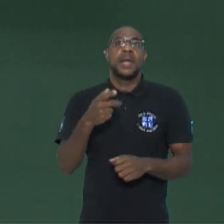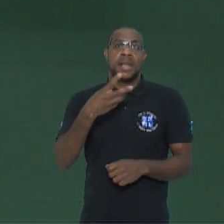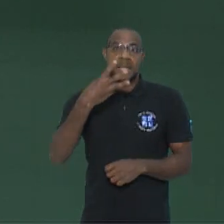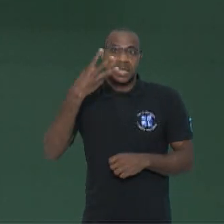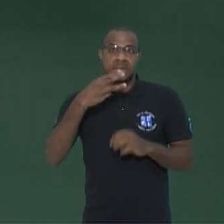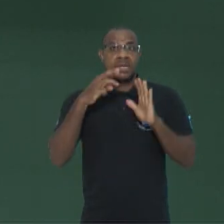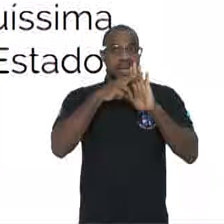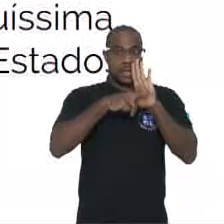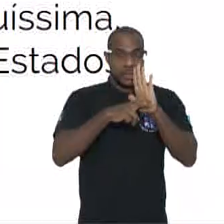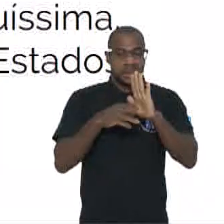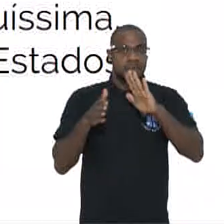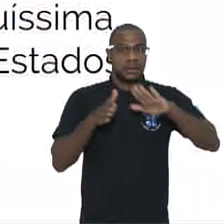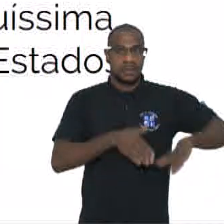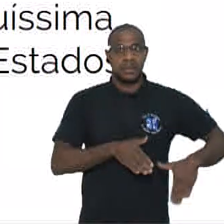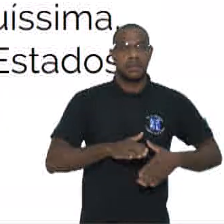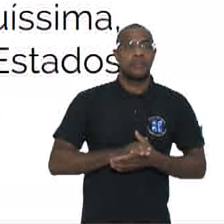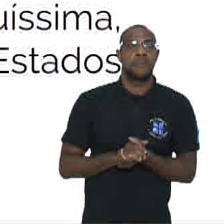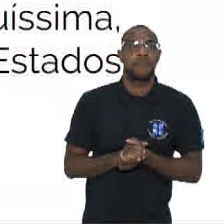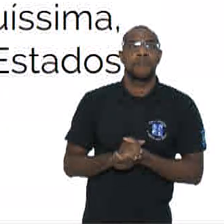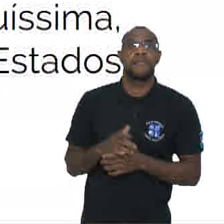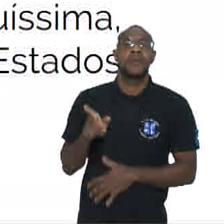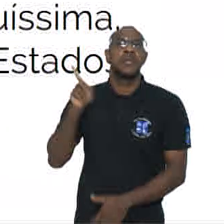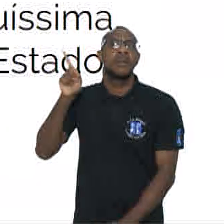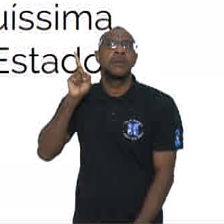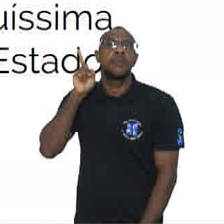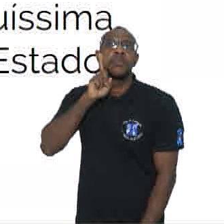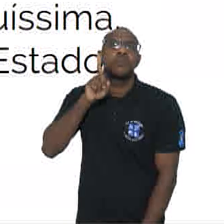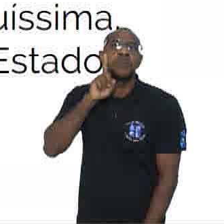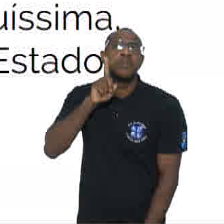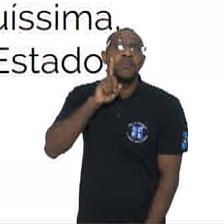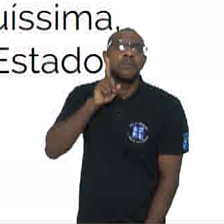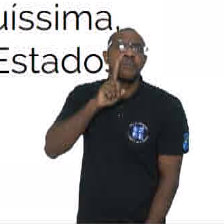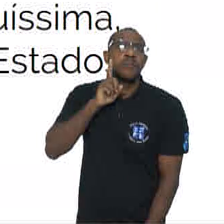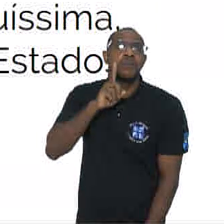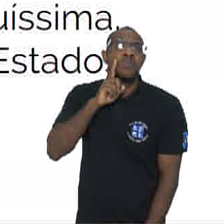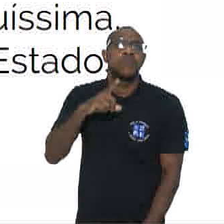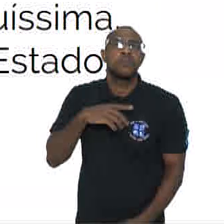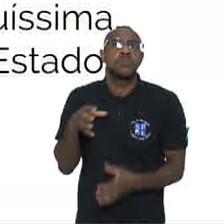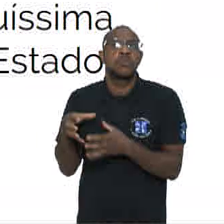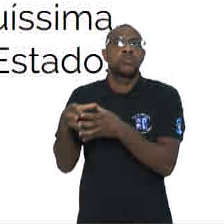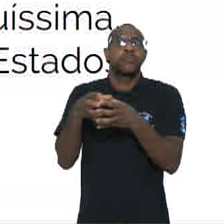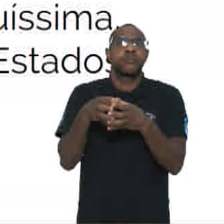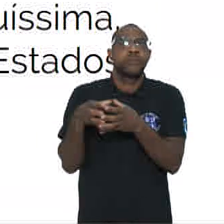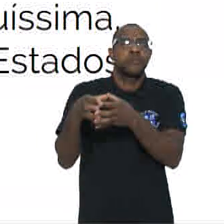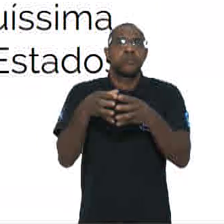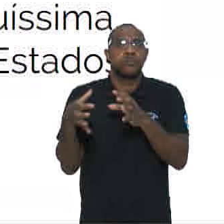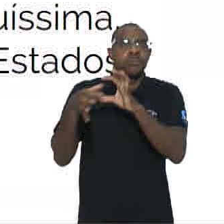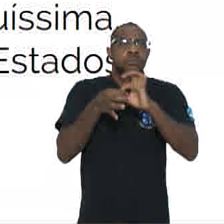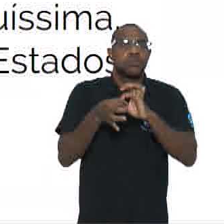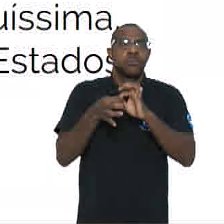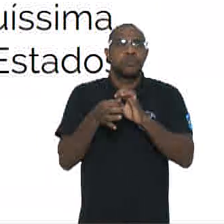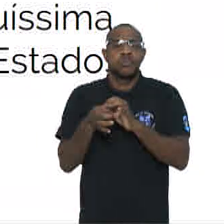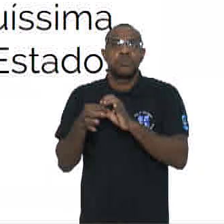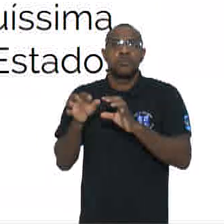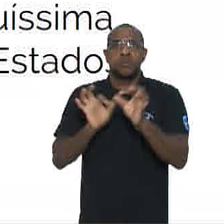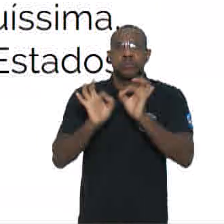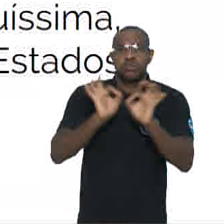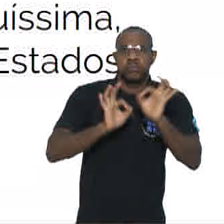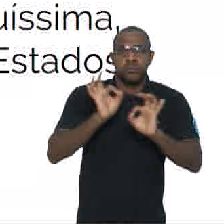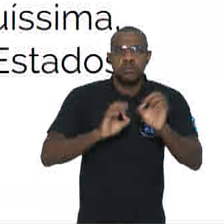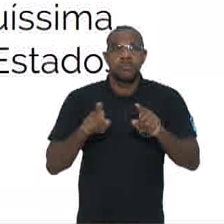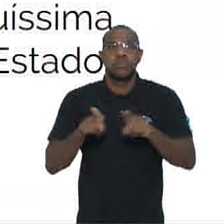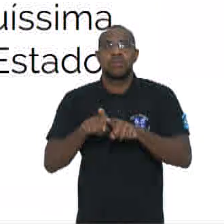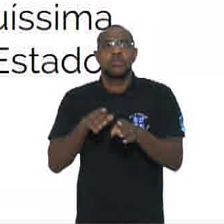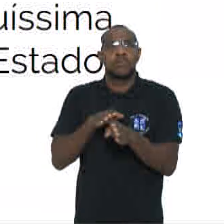Olhem agora, pessoal, os Estados Unidos participam de diversas organizações, como o Conselho das